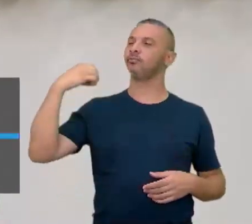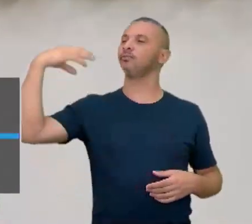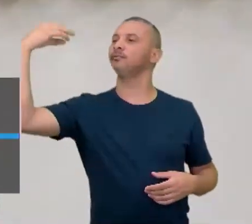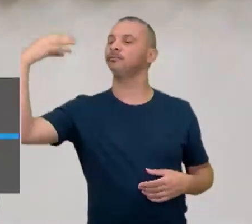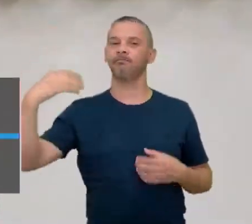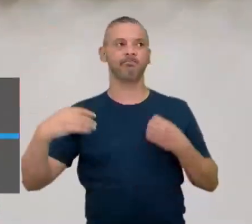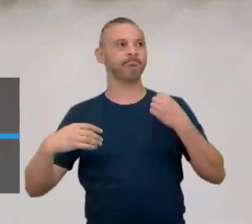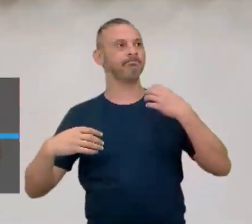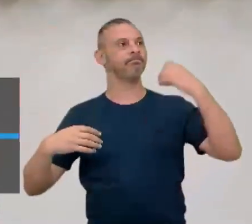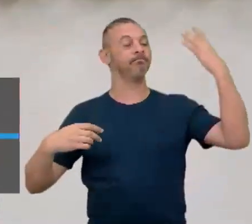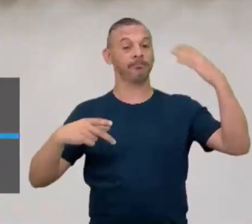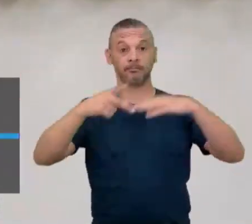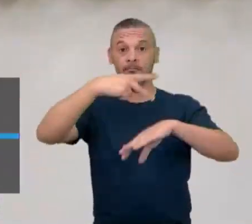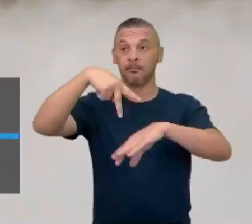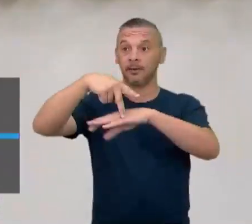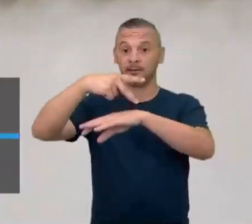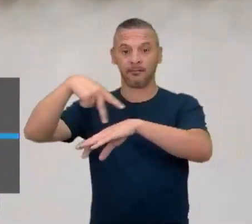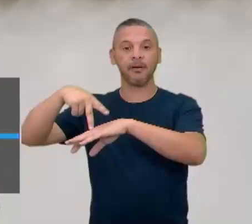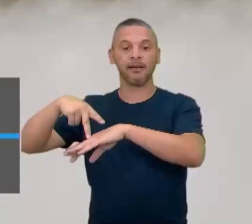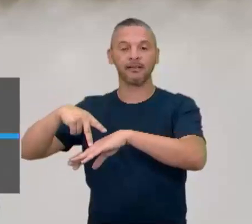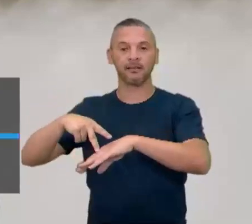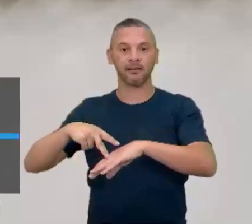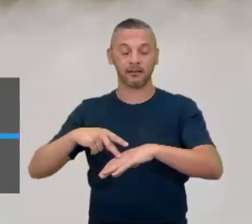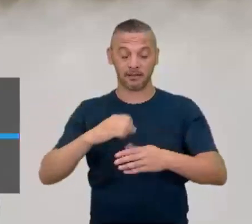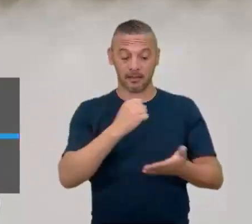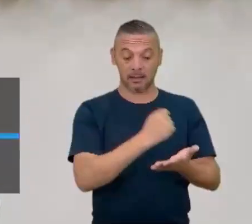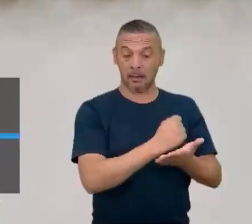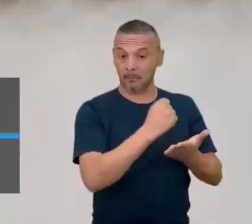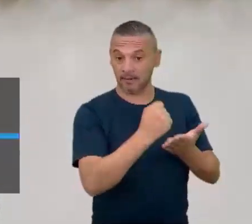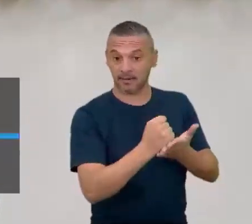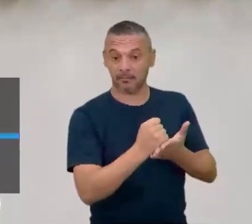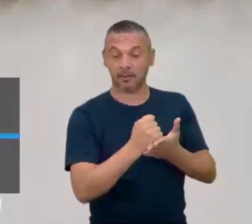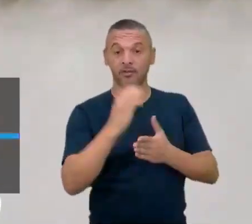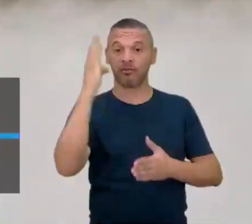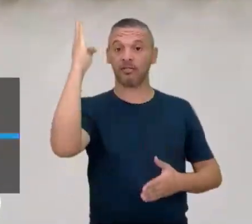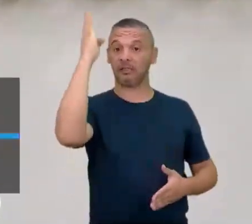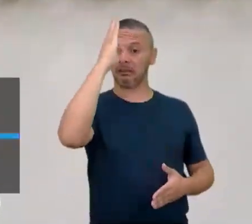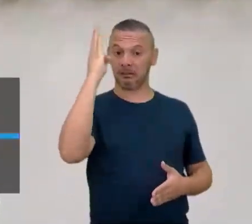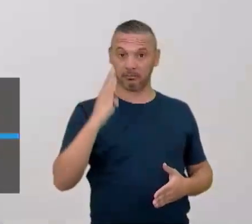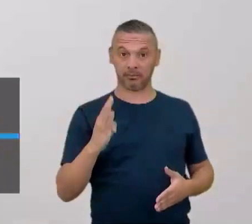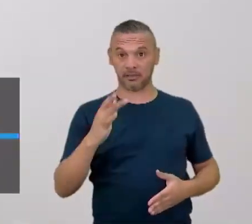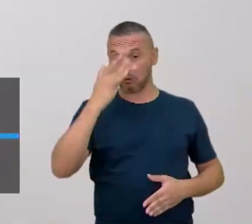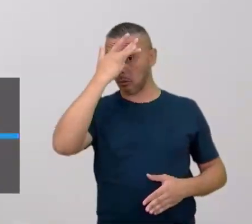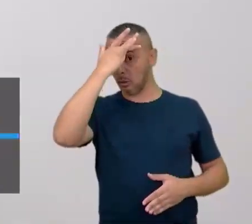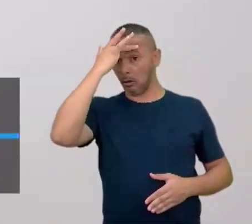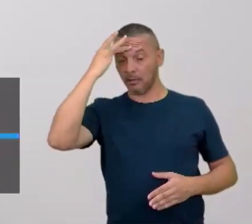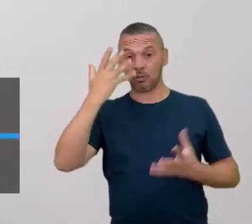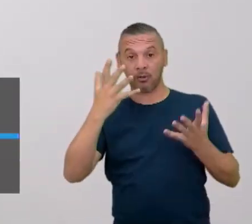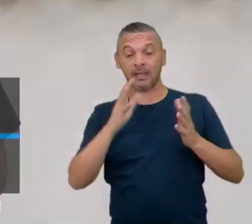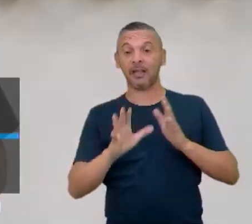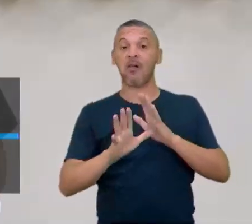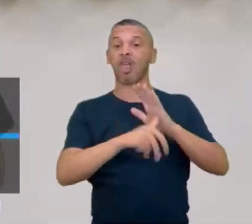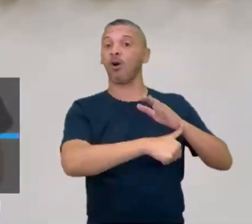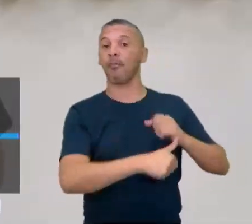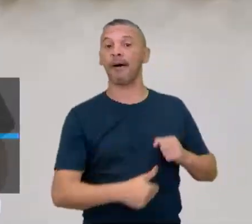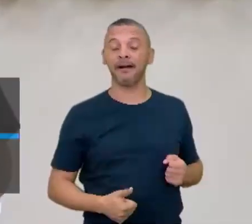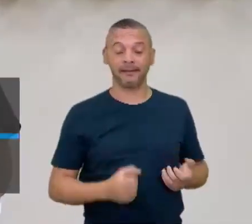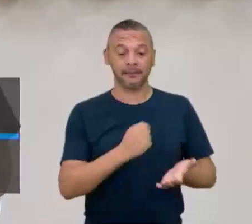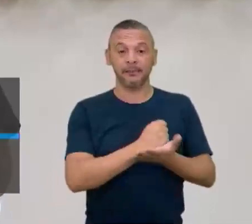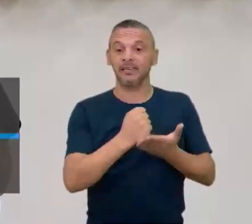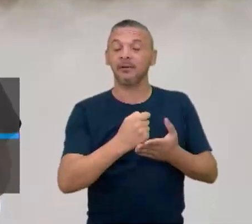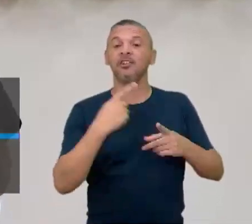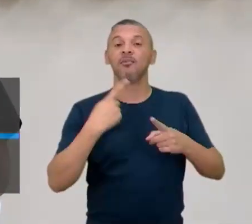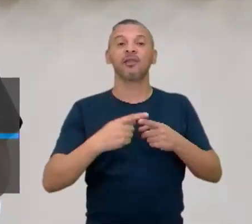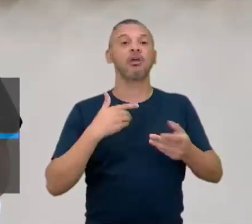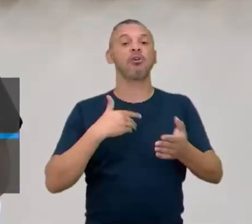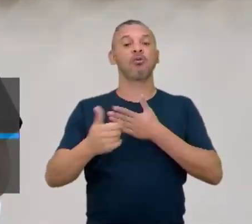o passaporte brasileiro é muito visado quando as pessoas vão, por exemplo, sei lá, roubar um passaporte. Por quê? Porque qualquer um pode se passar